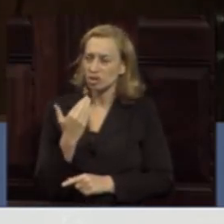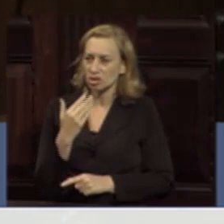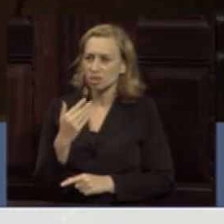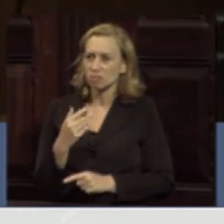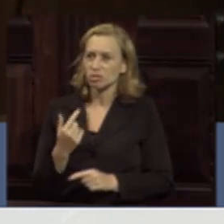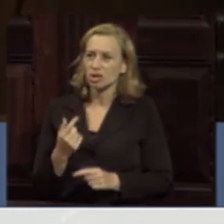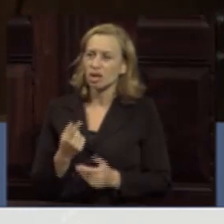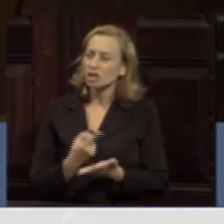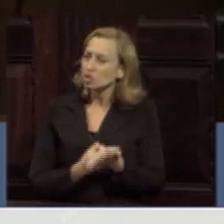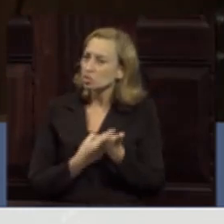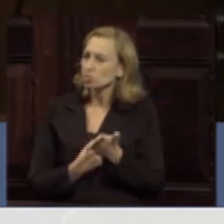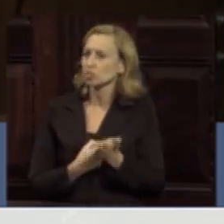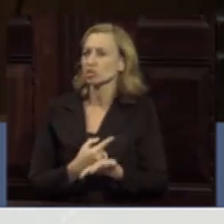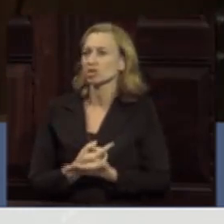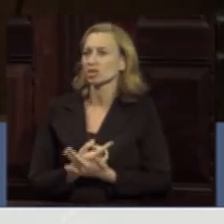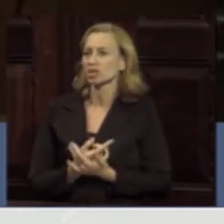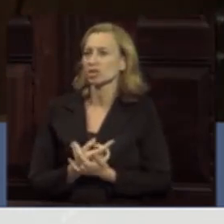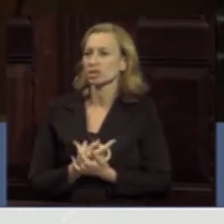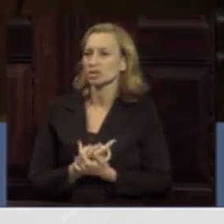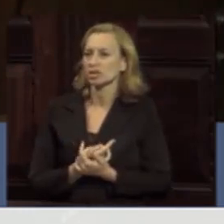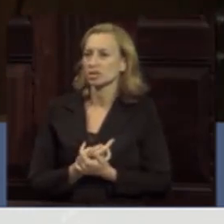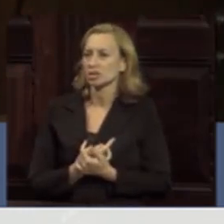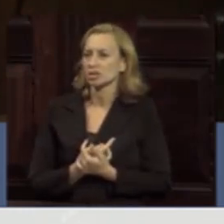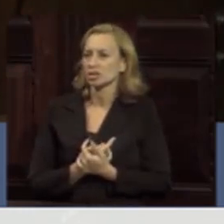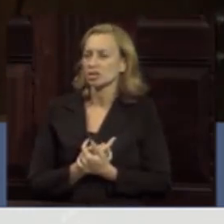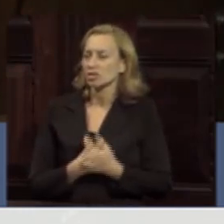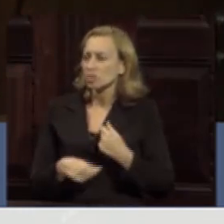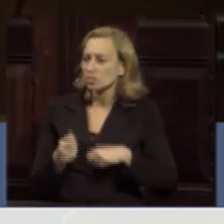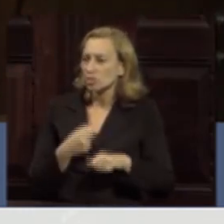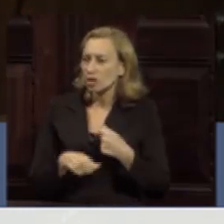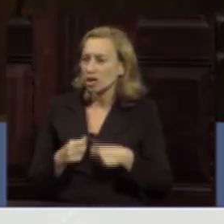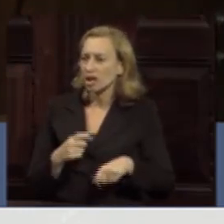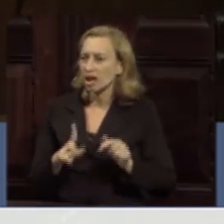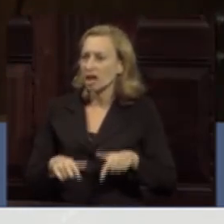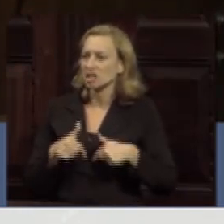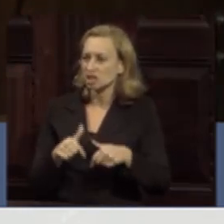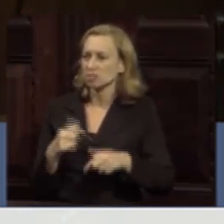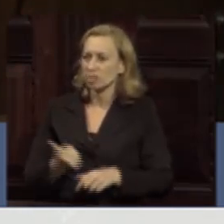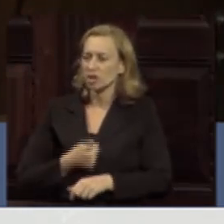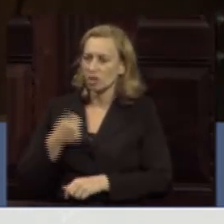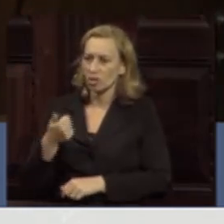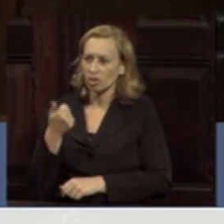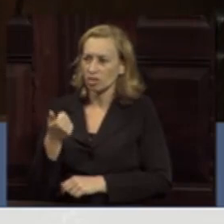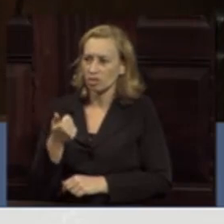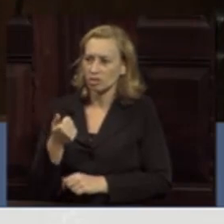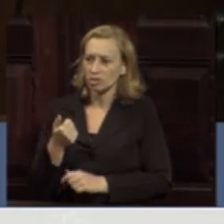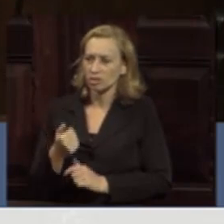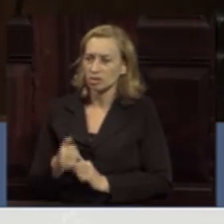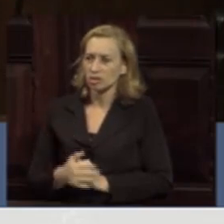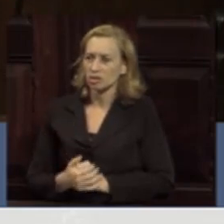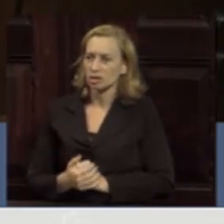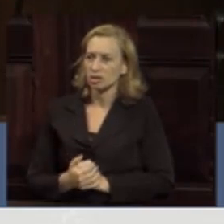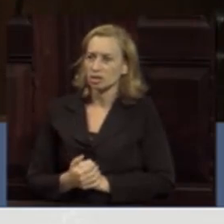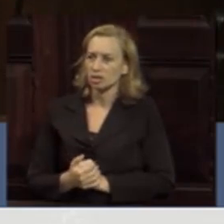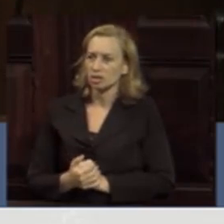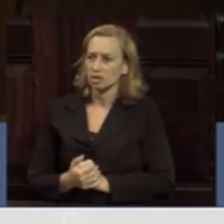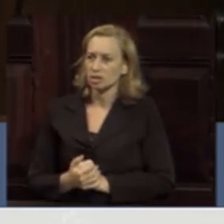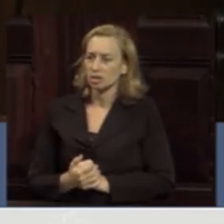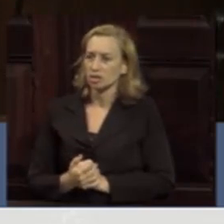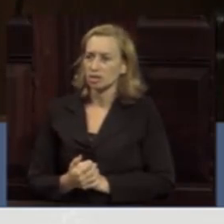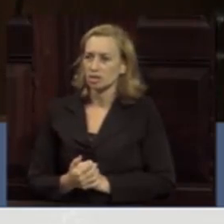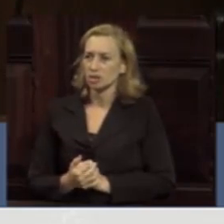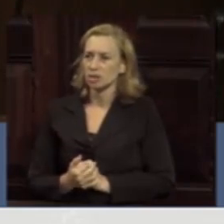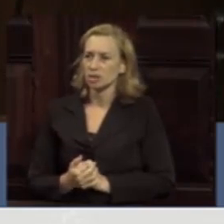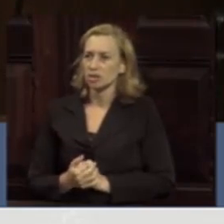que seja tentar um aluguel social, ou pelo menos que a gente possa ter, nessa política habitacional, ter